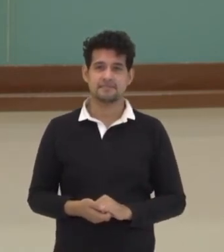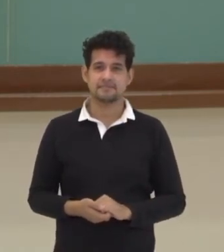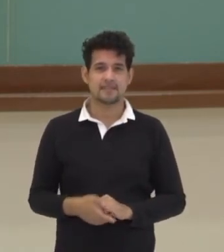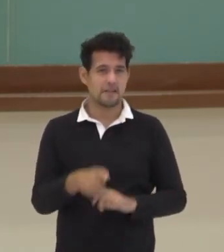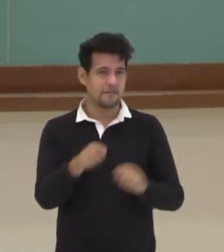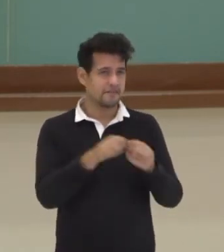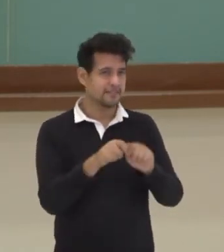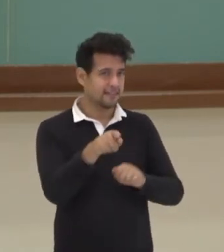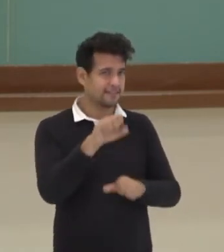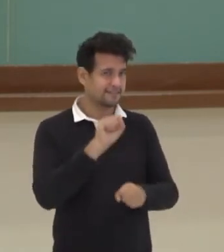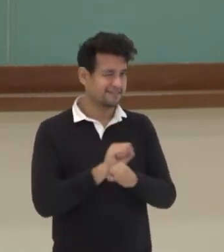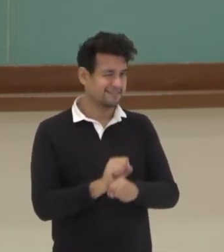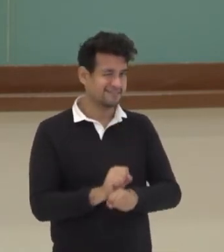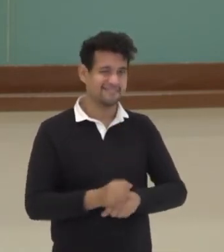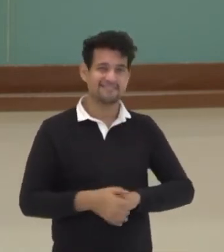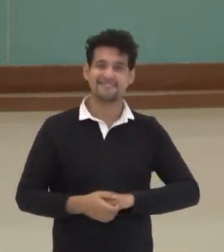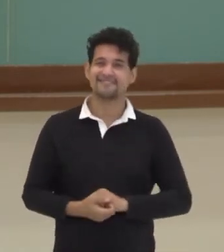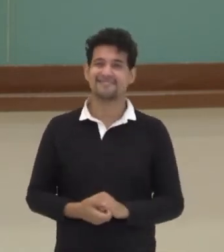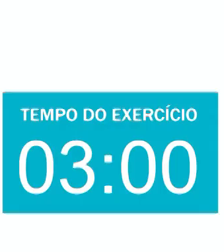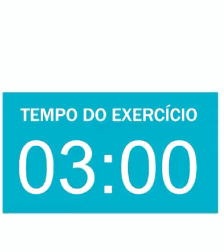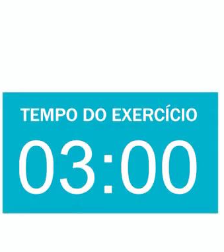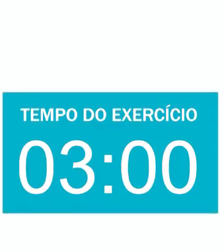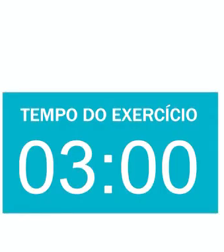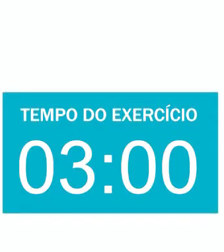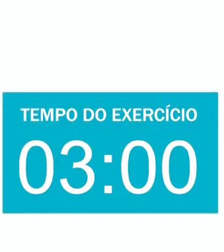Faz aí, eu te aguardo aqui.